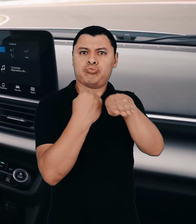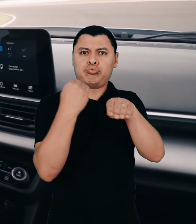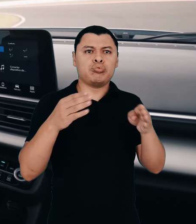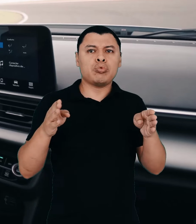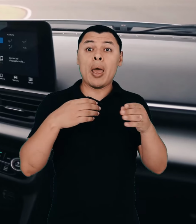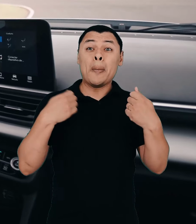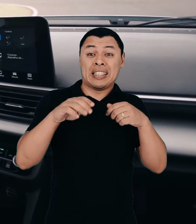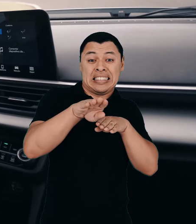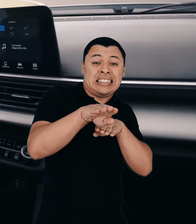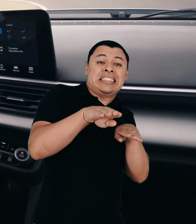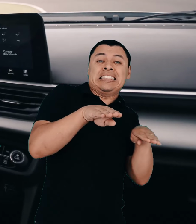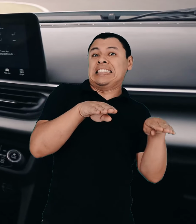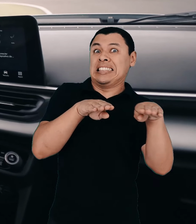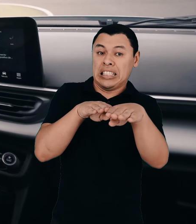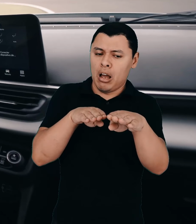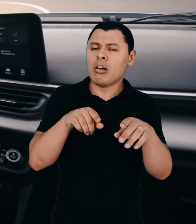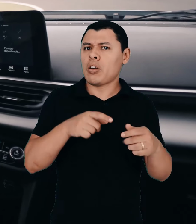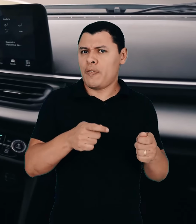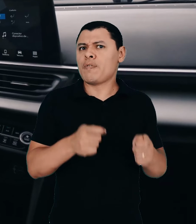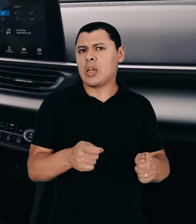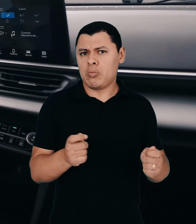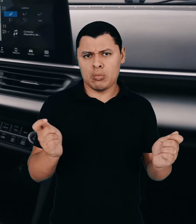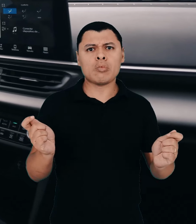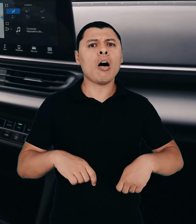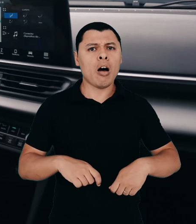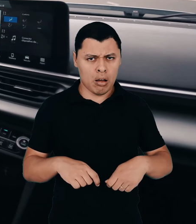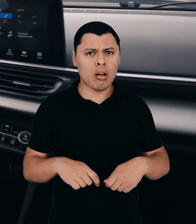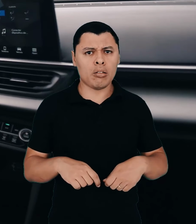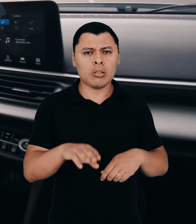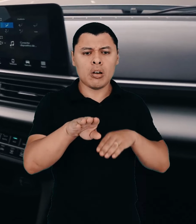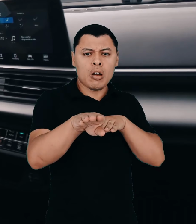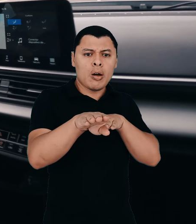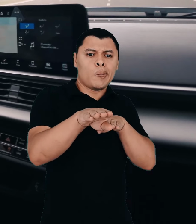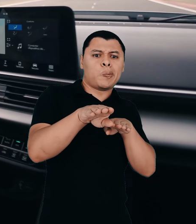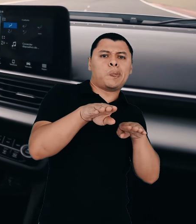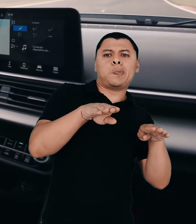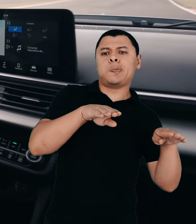bem-vindo. Poucos substerços, ou seja, pouca saída de dianteira para um